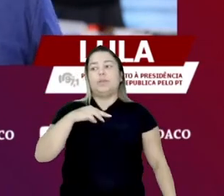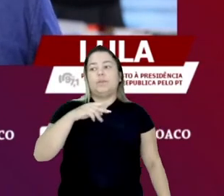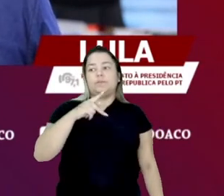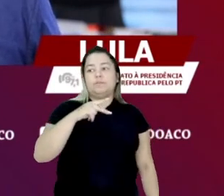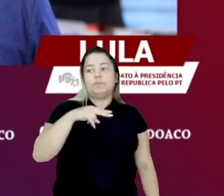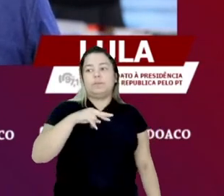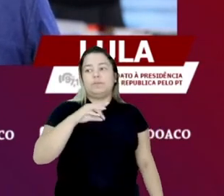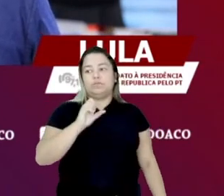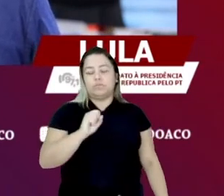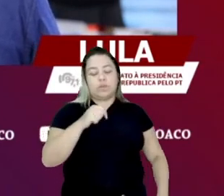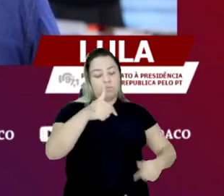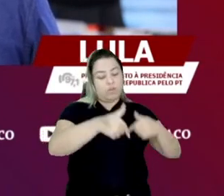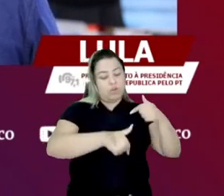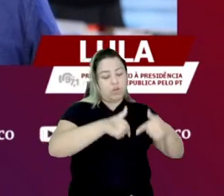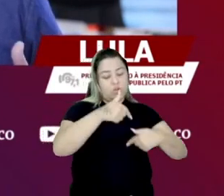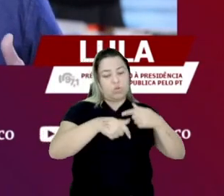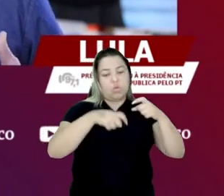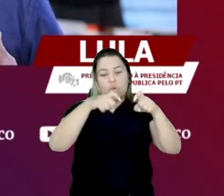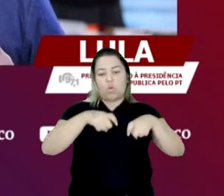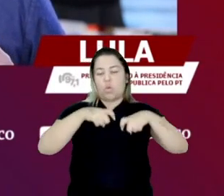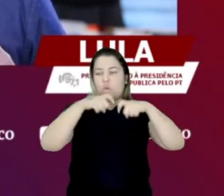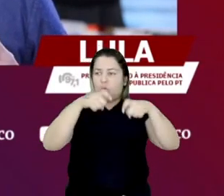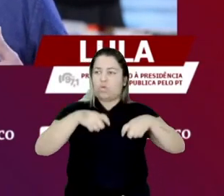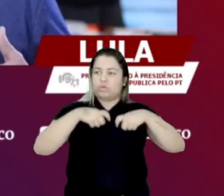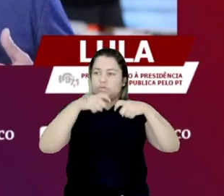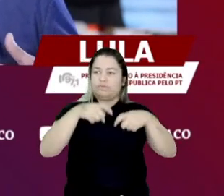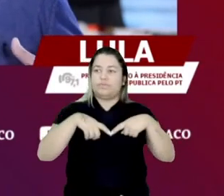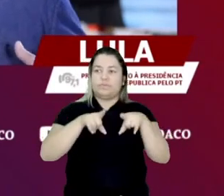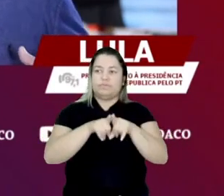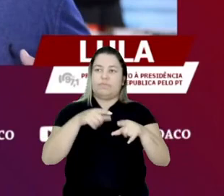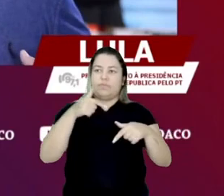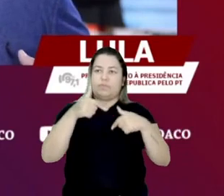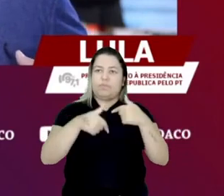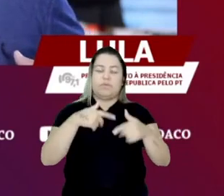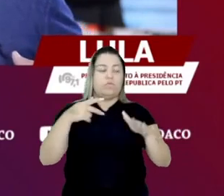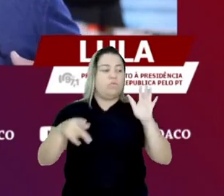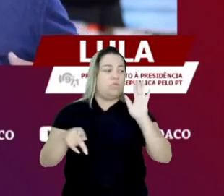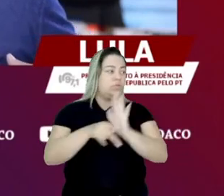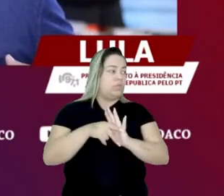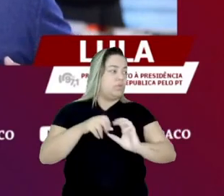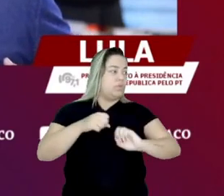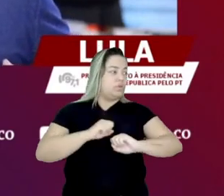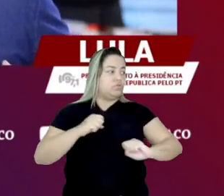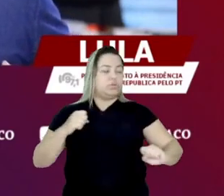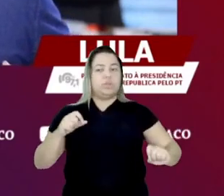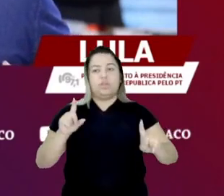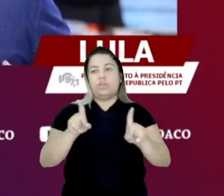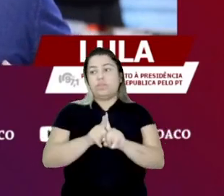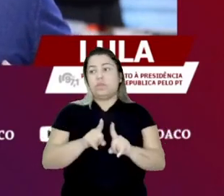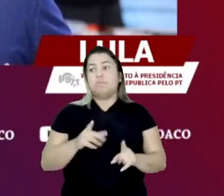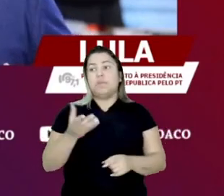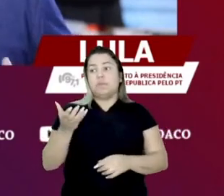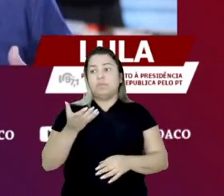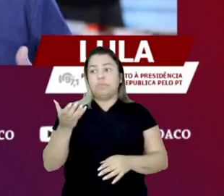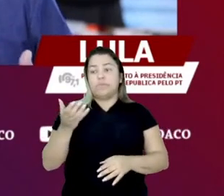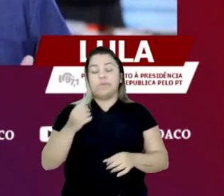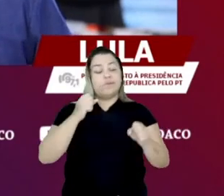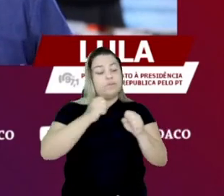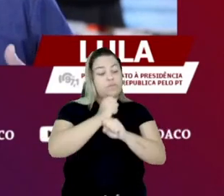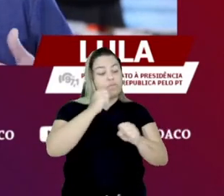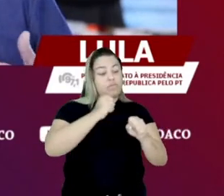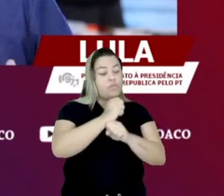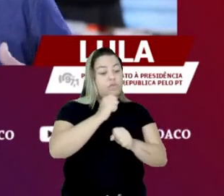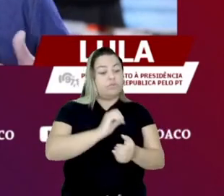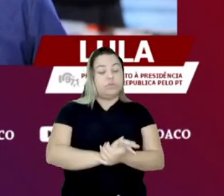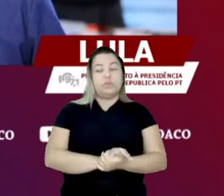país. Sabe, se eu ganhar as eleições, quem ganhou as eleições não foi o Lula, foi o povo brasileiro. O que nós derrotamos